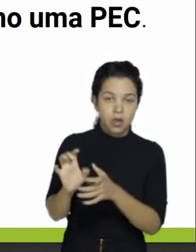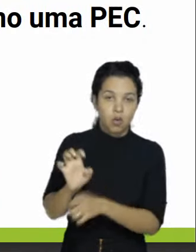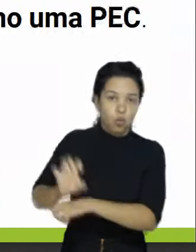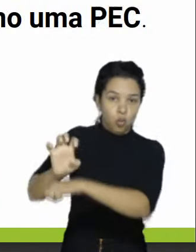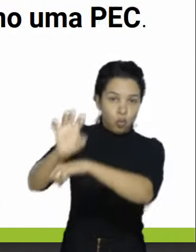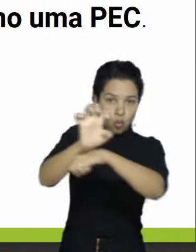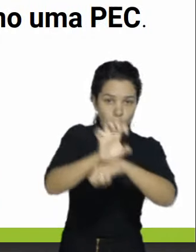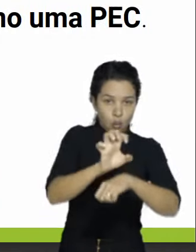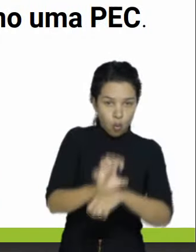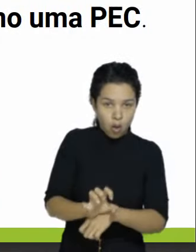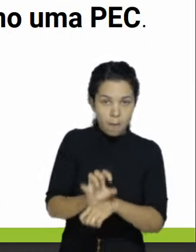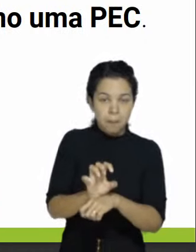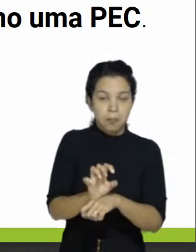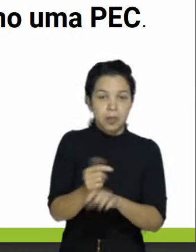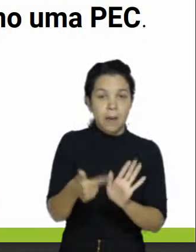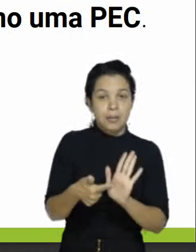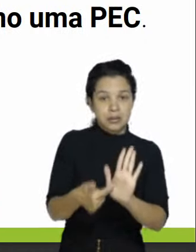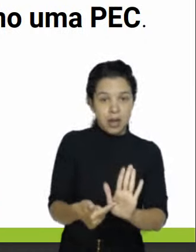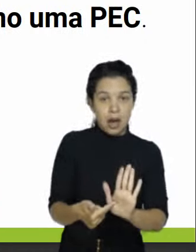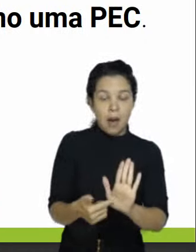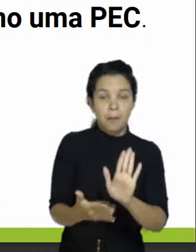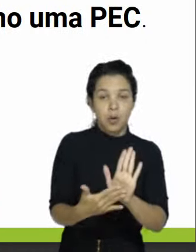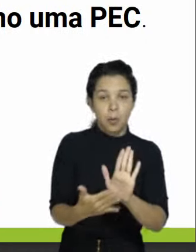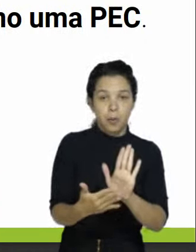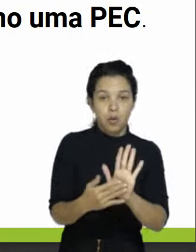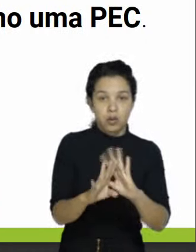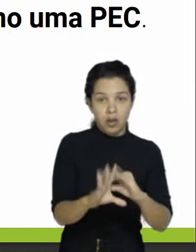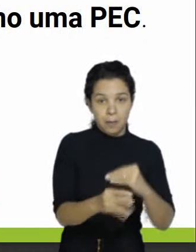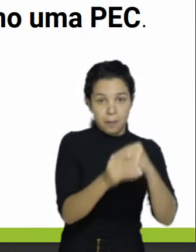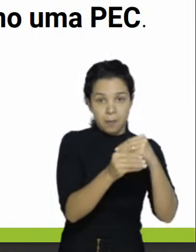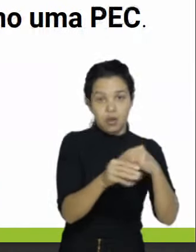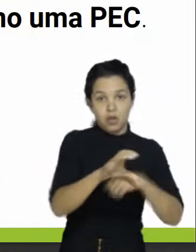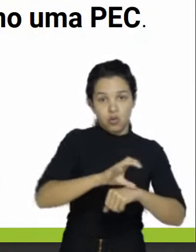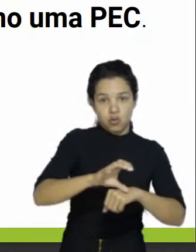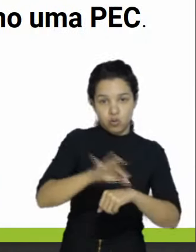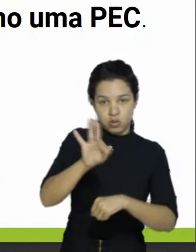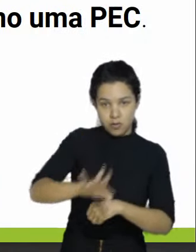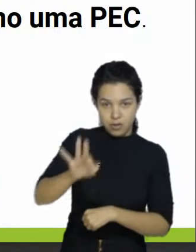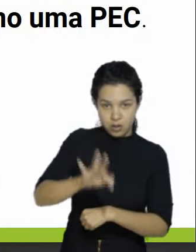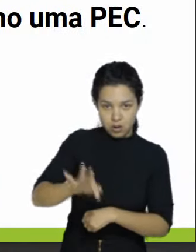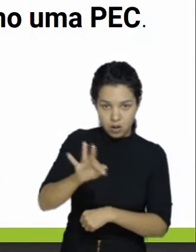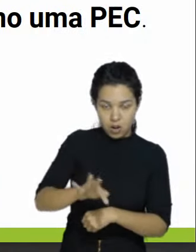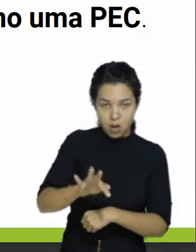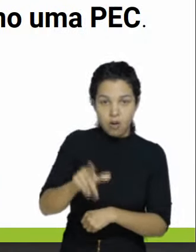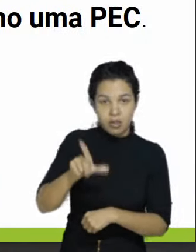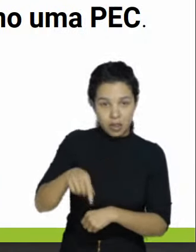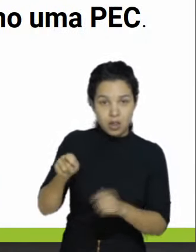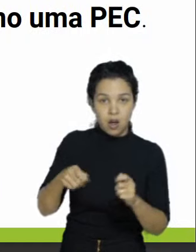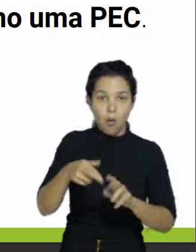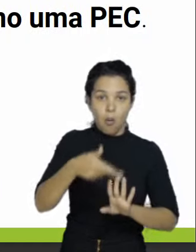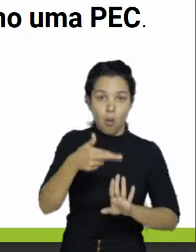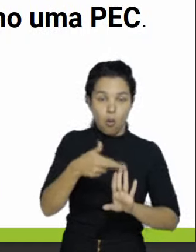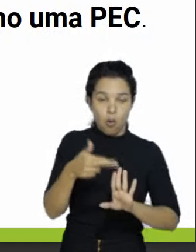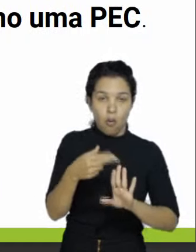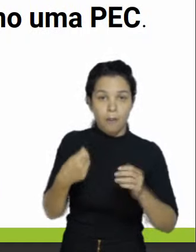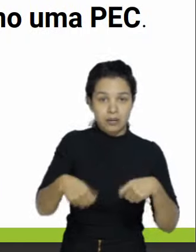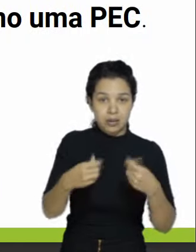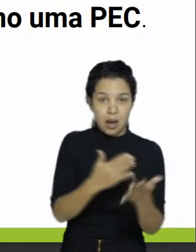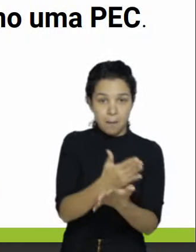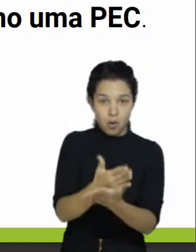apresentar uma proposta de emenda constituição federal e através de um projeto de resolução que deve ser aprovado em 14